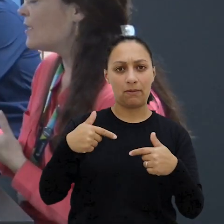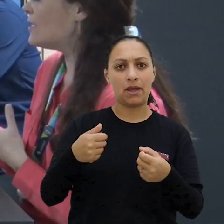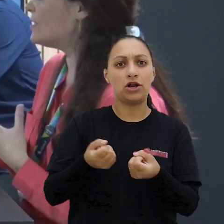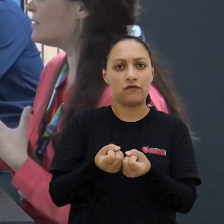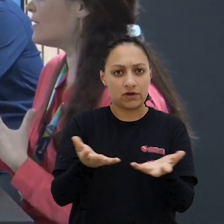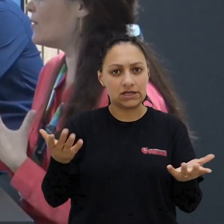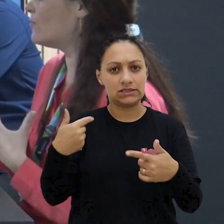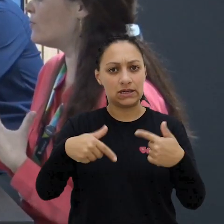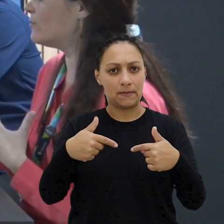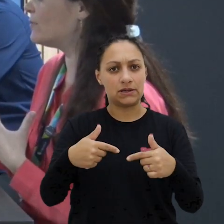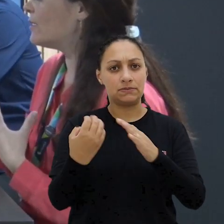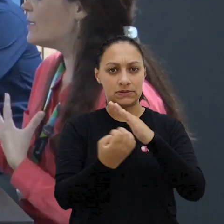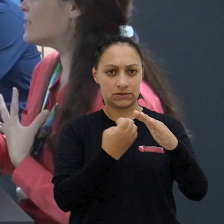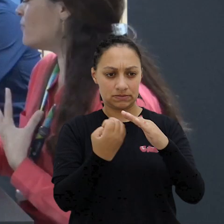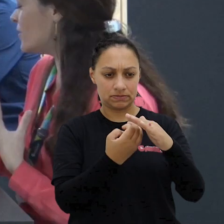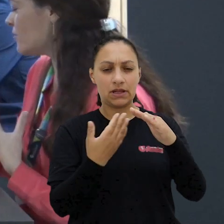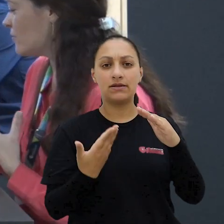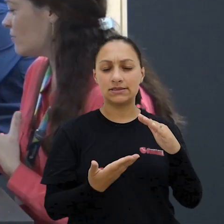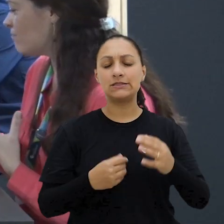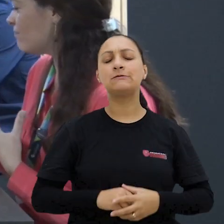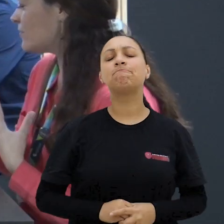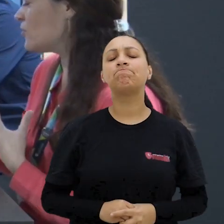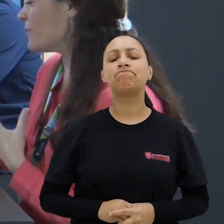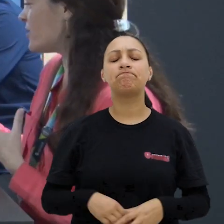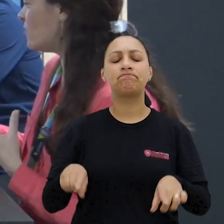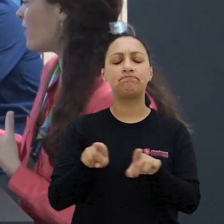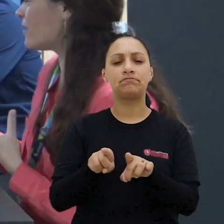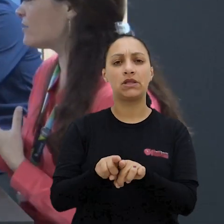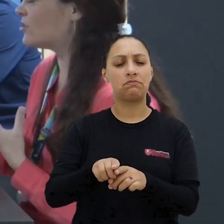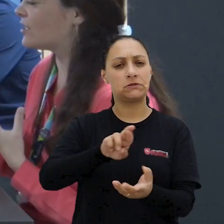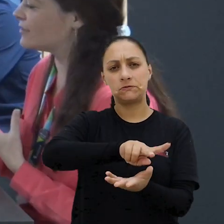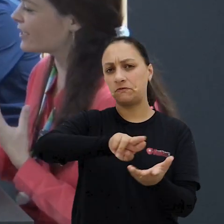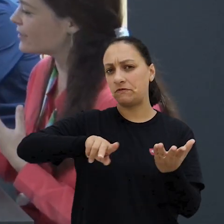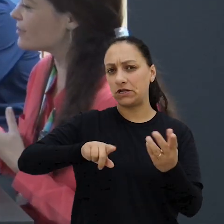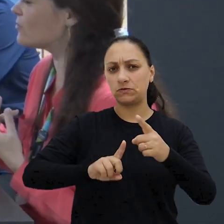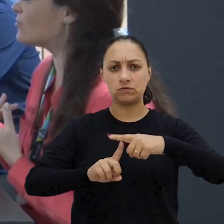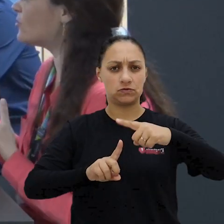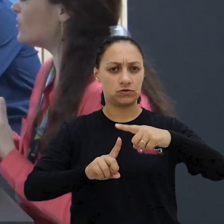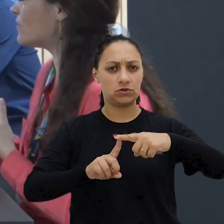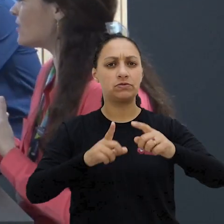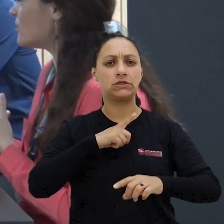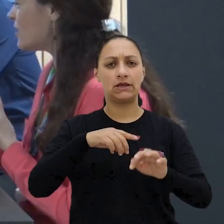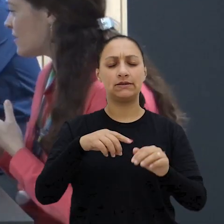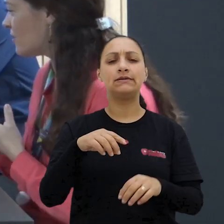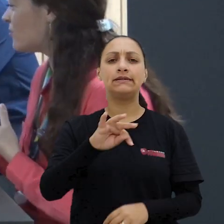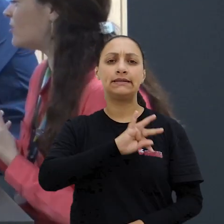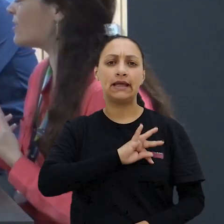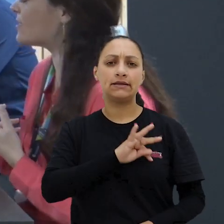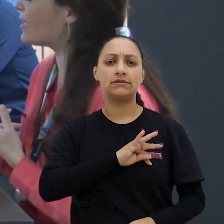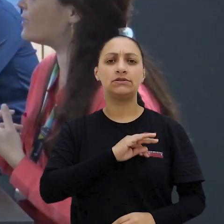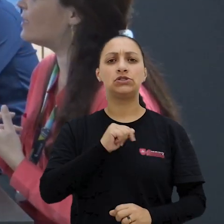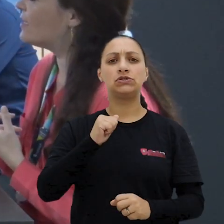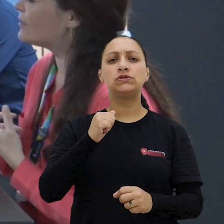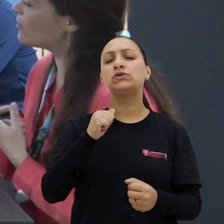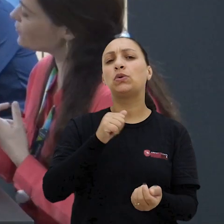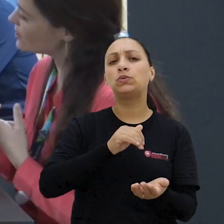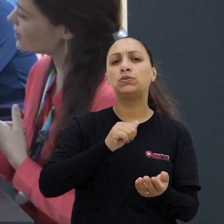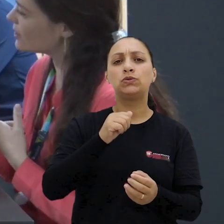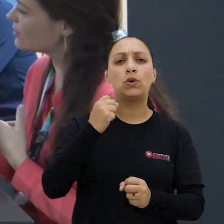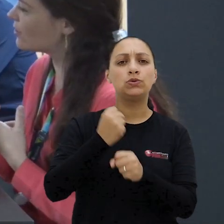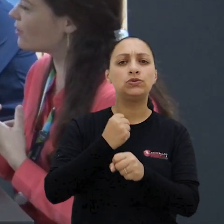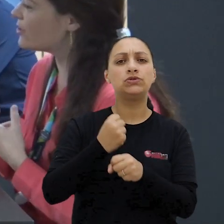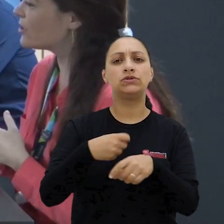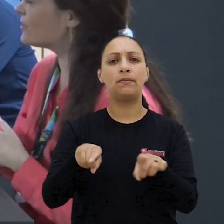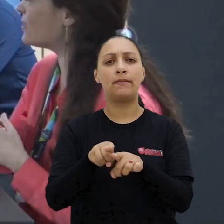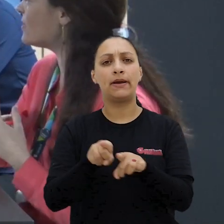empresas. Então, serviço dos mais diversos, a gente tem técnicas construtivas, a gente tem centro de design,